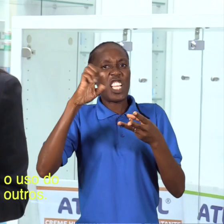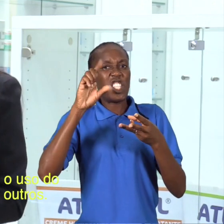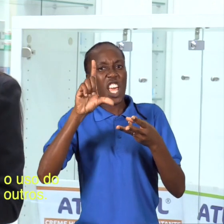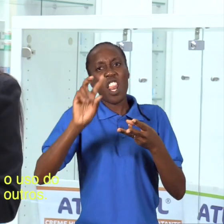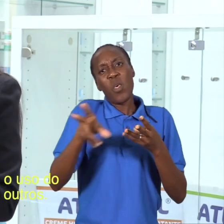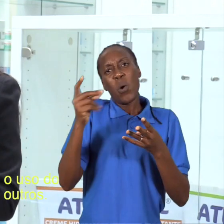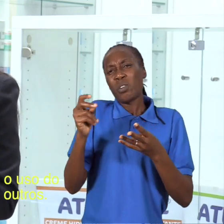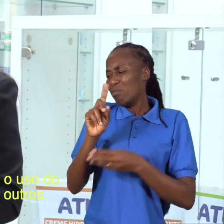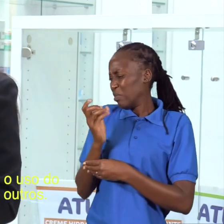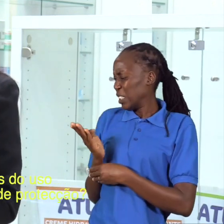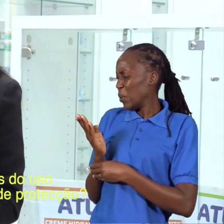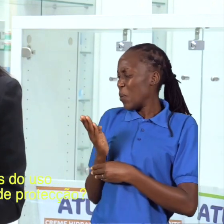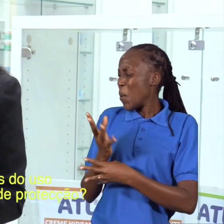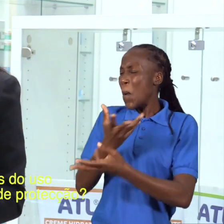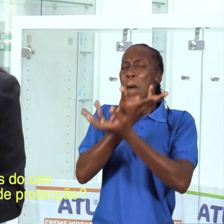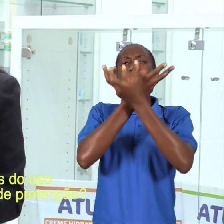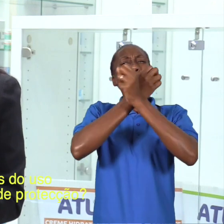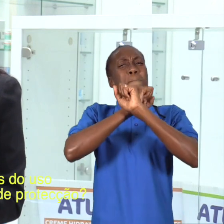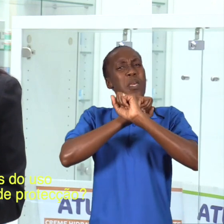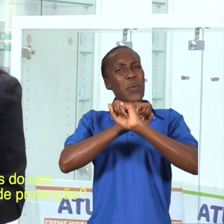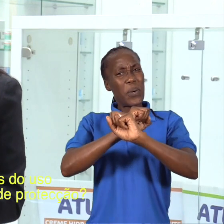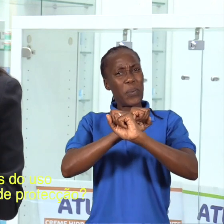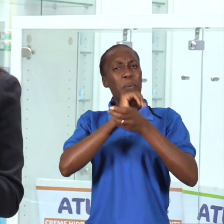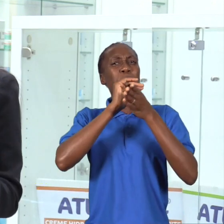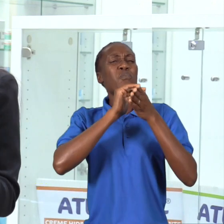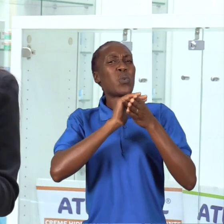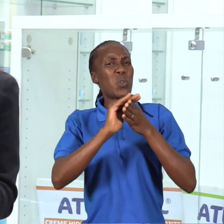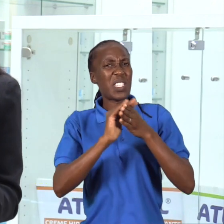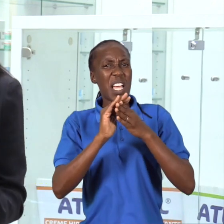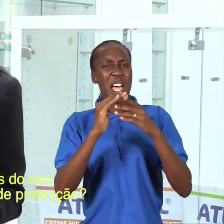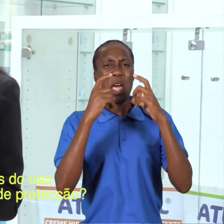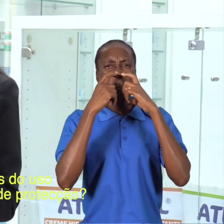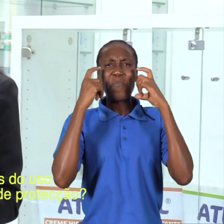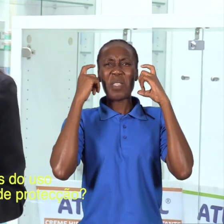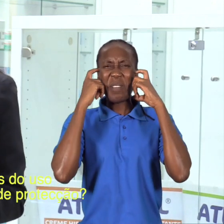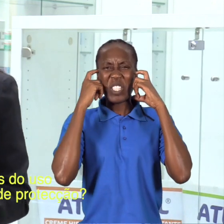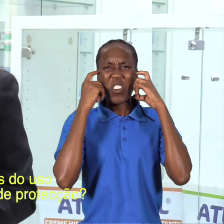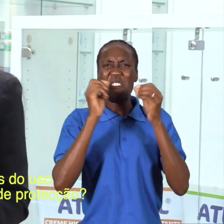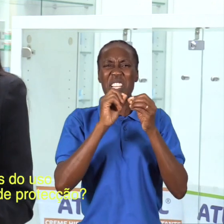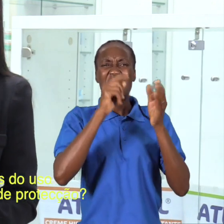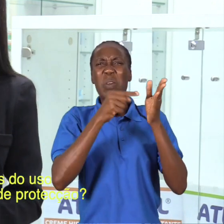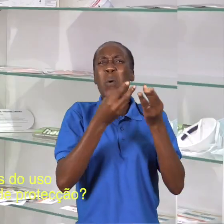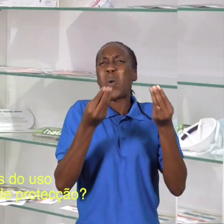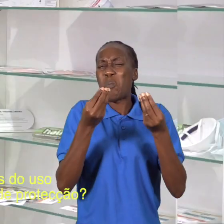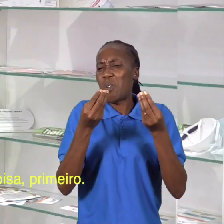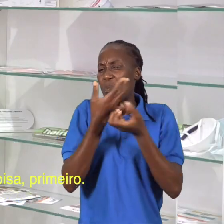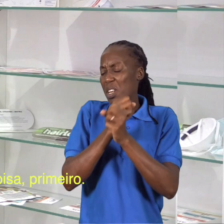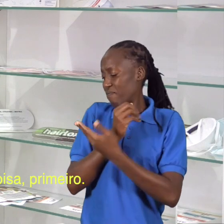entre outros. Quais são os perigos do uso incorreto das máscaras de proteção?